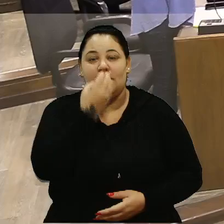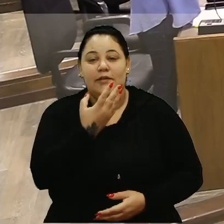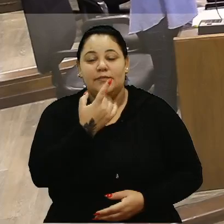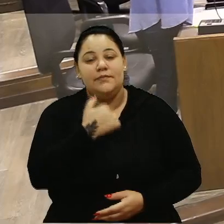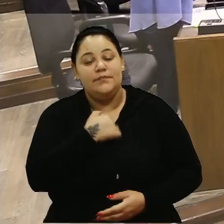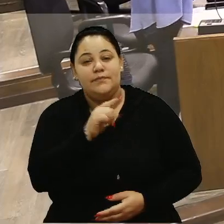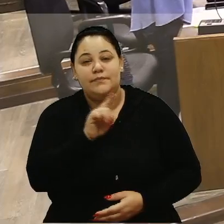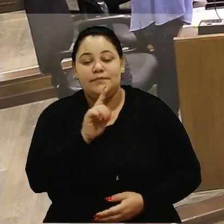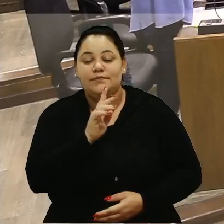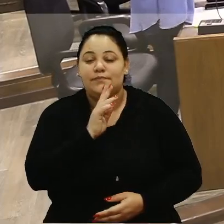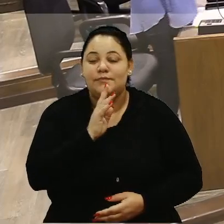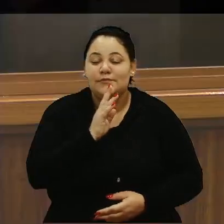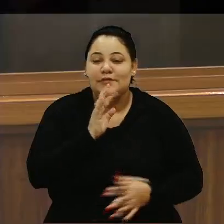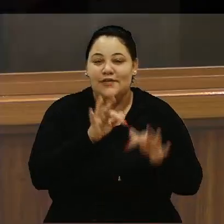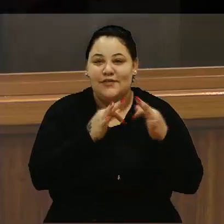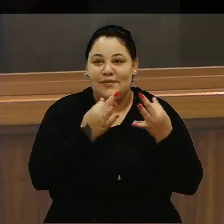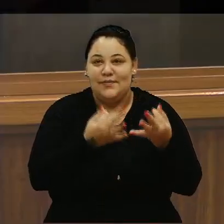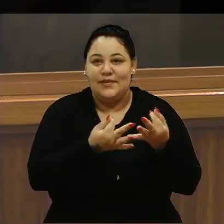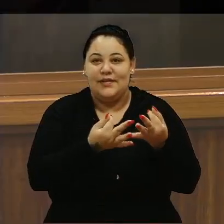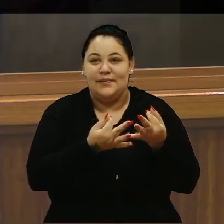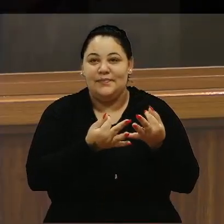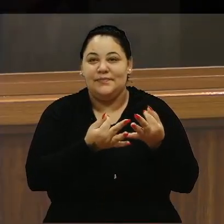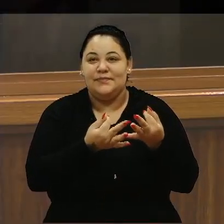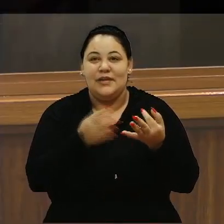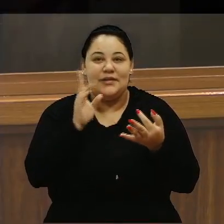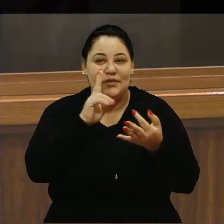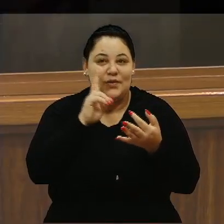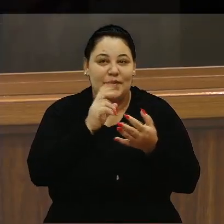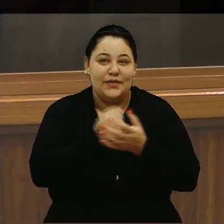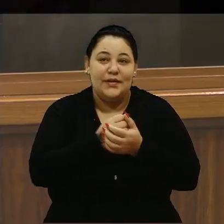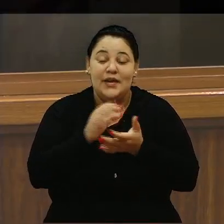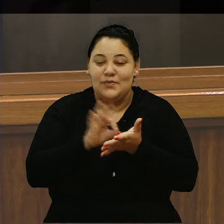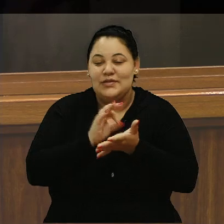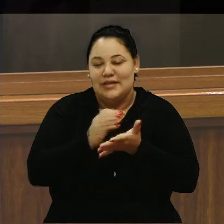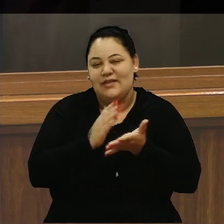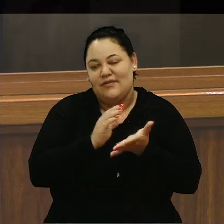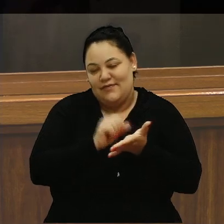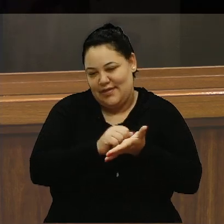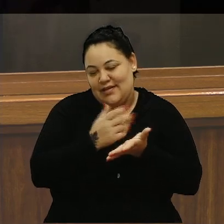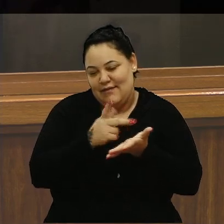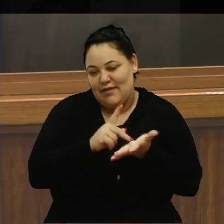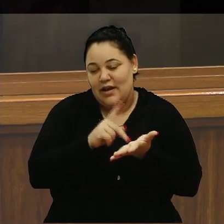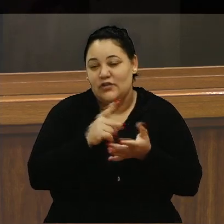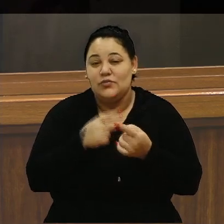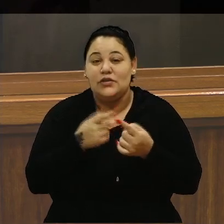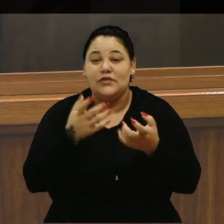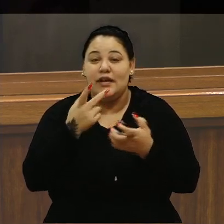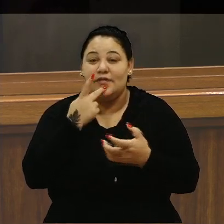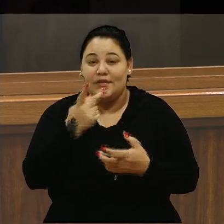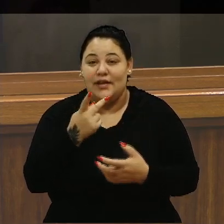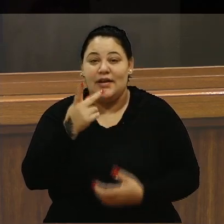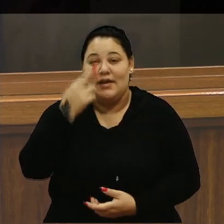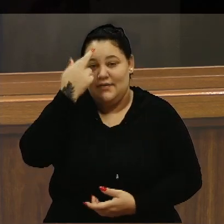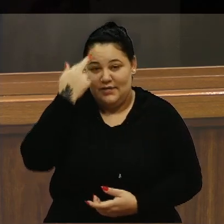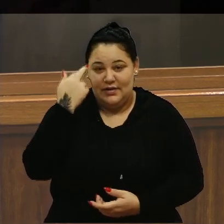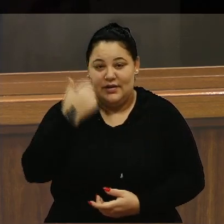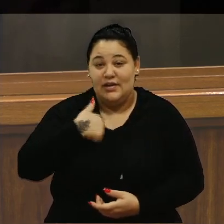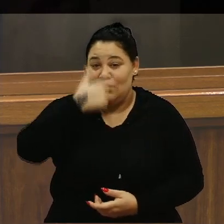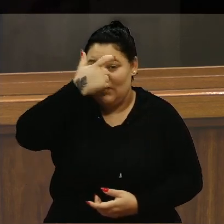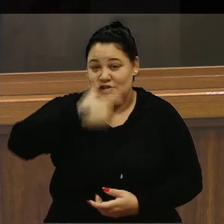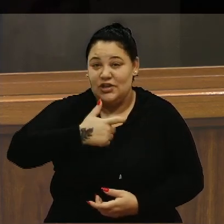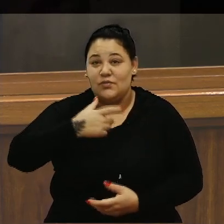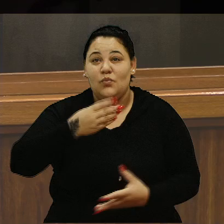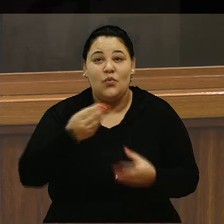tal, mas eu me inscrevi porque eu quero dizer, vereador Rafael, que eu achei muito importante essas